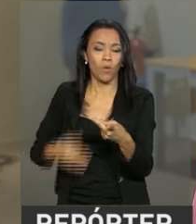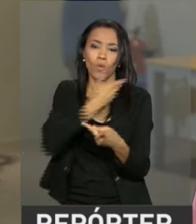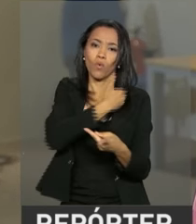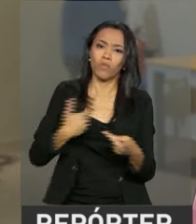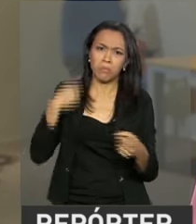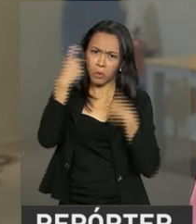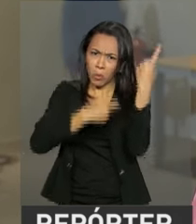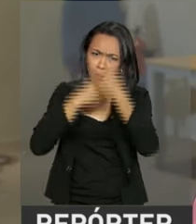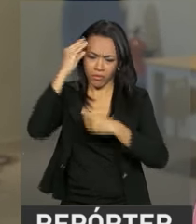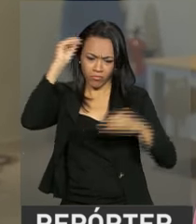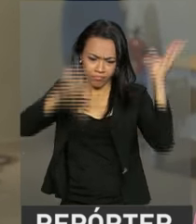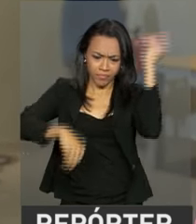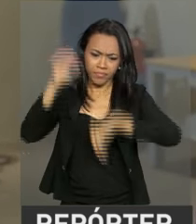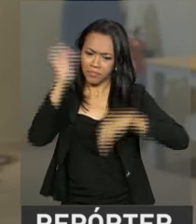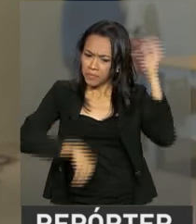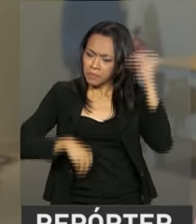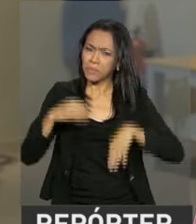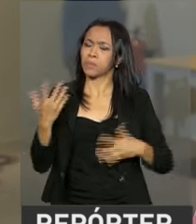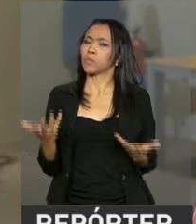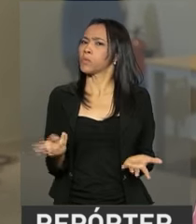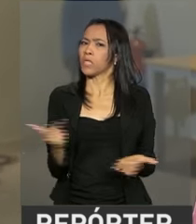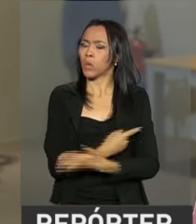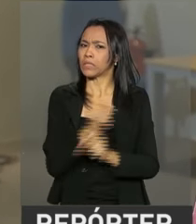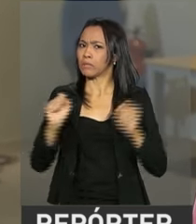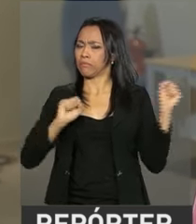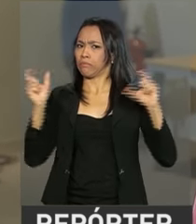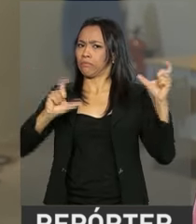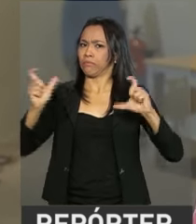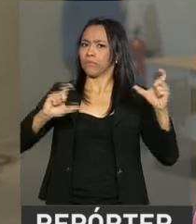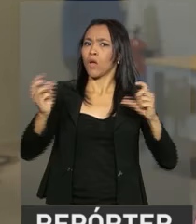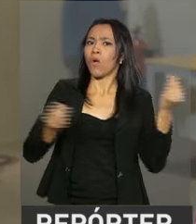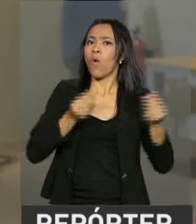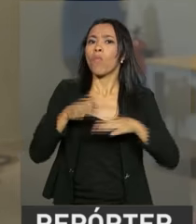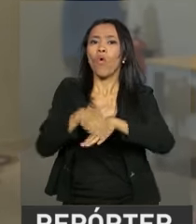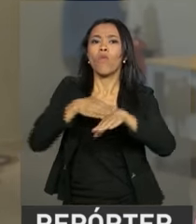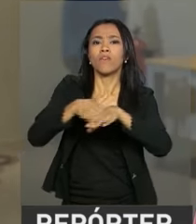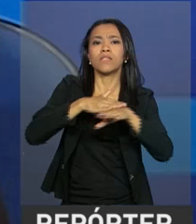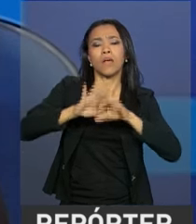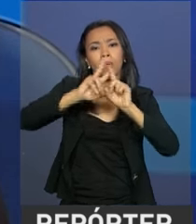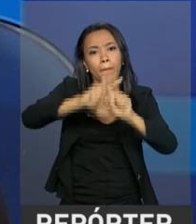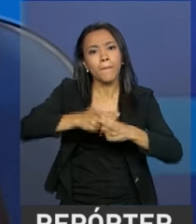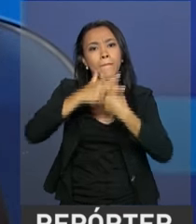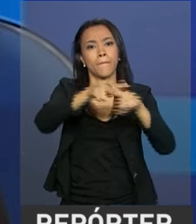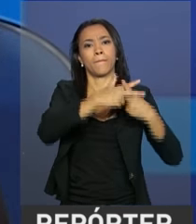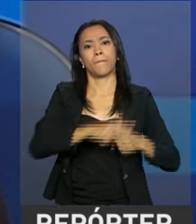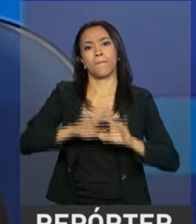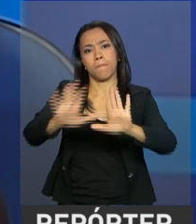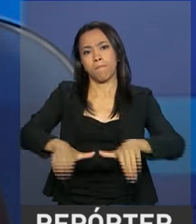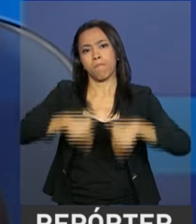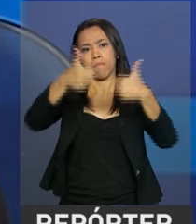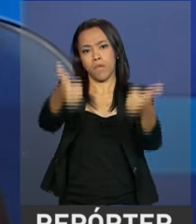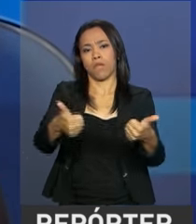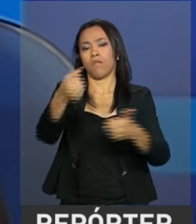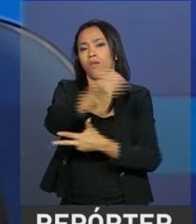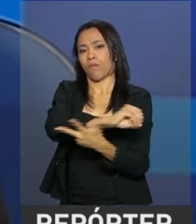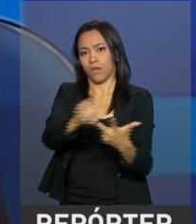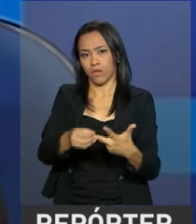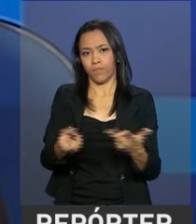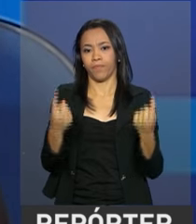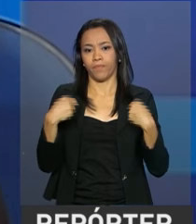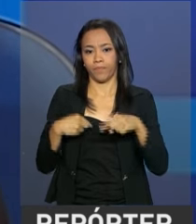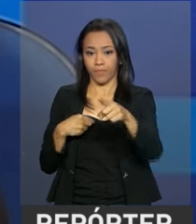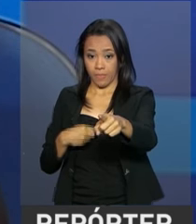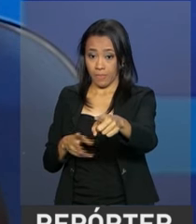abstenções no exame e vai começar a discutir com a sociedade formas de aprimorar o enem estimulei e mandei a